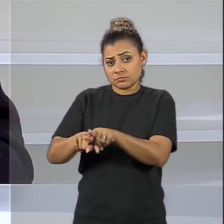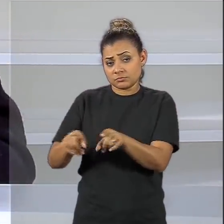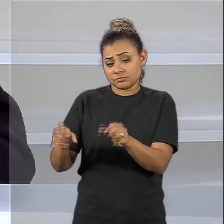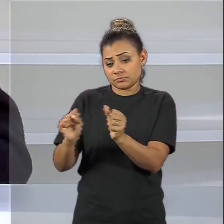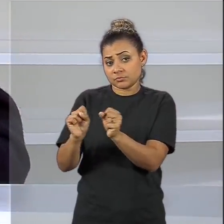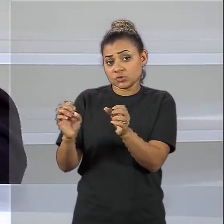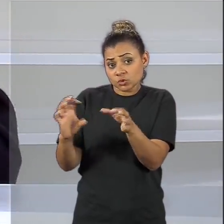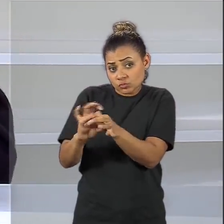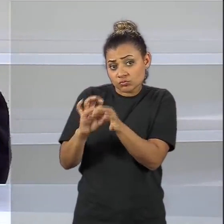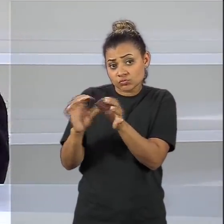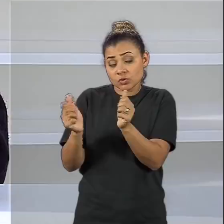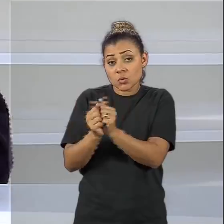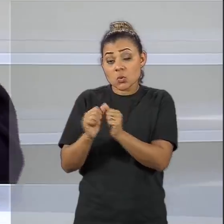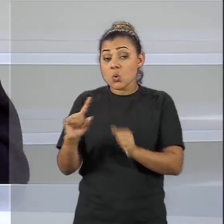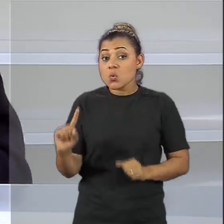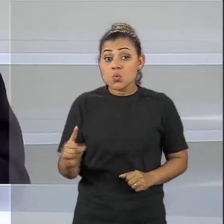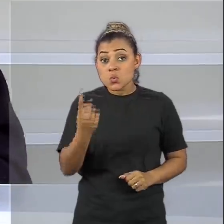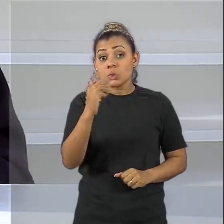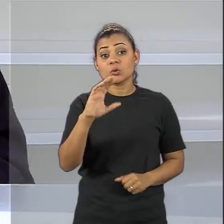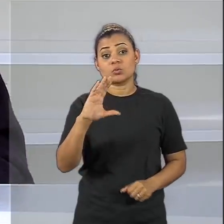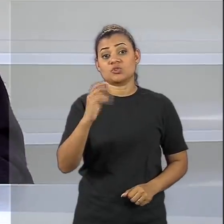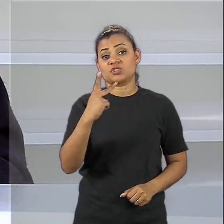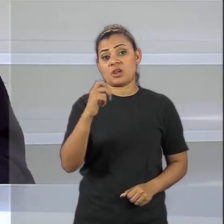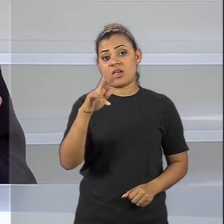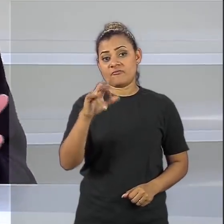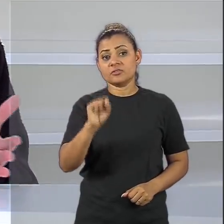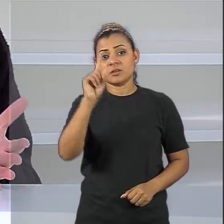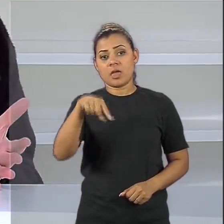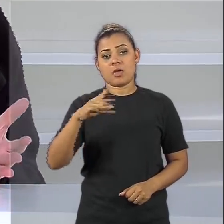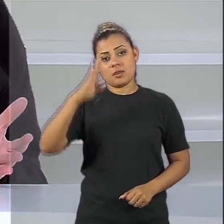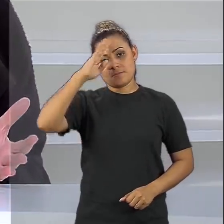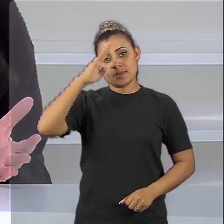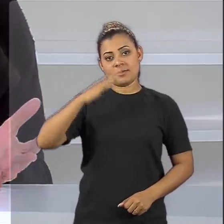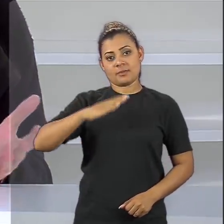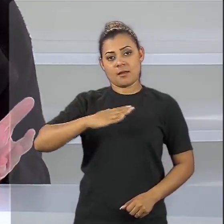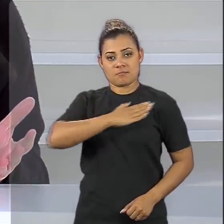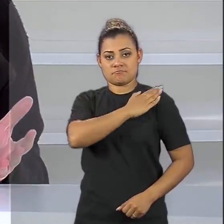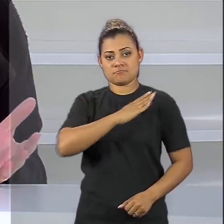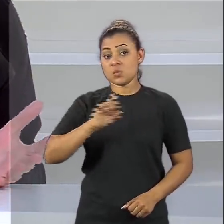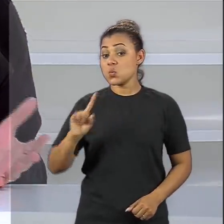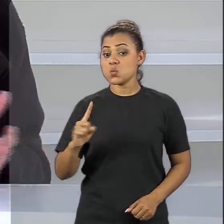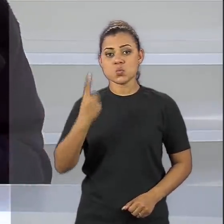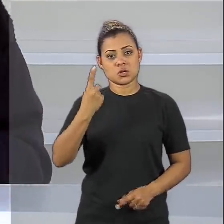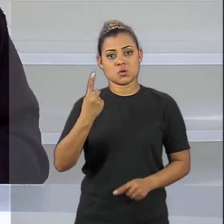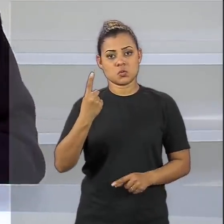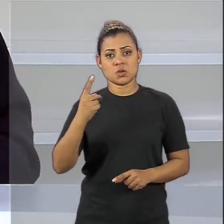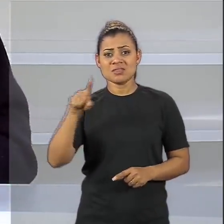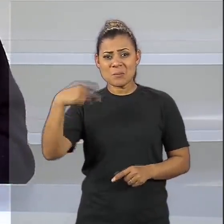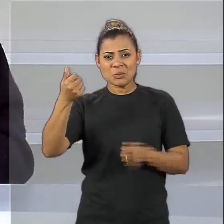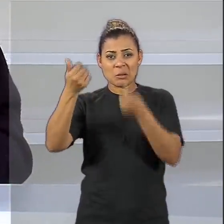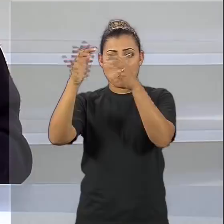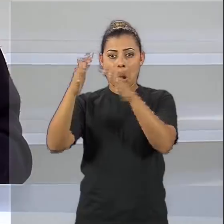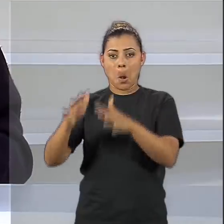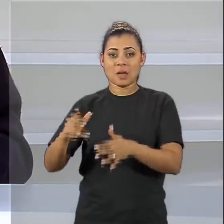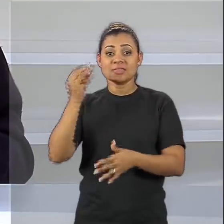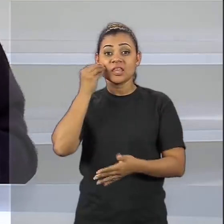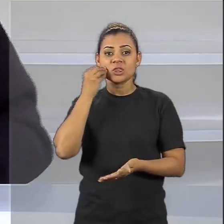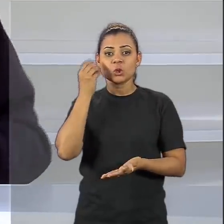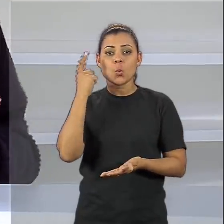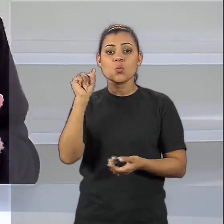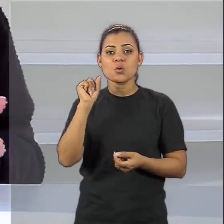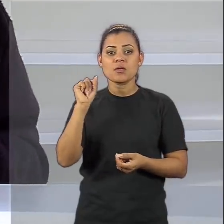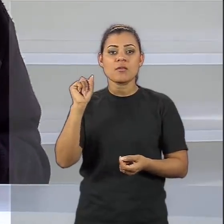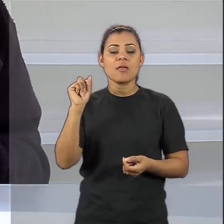o único que era militar realmente era o Chávez. E aí que é a minha preocupação. Por que o Chávez ascende depois de fracassar numa tentativa de golpe